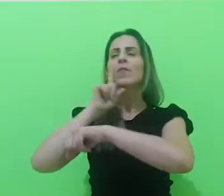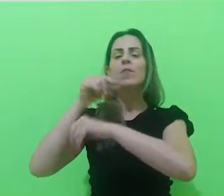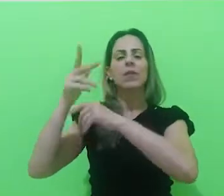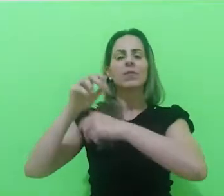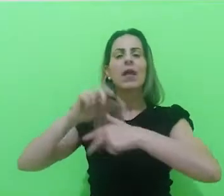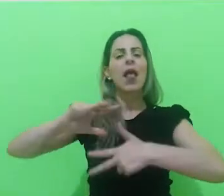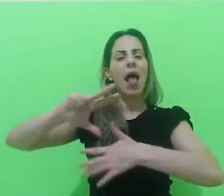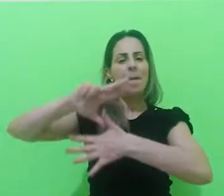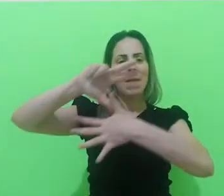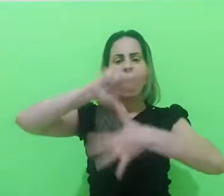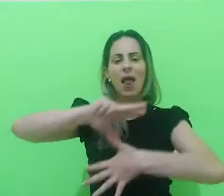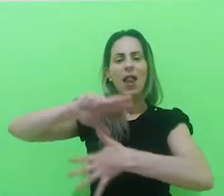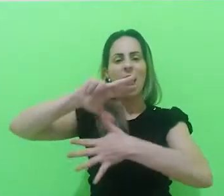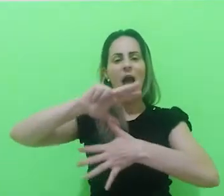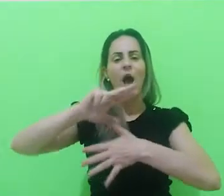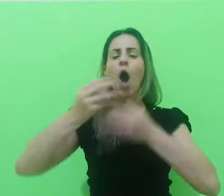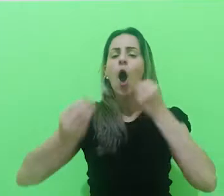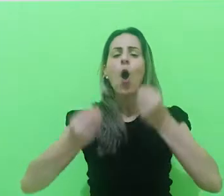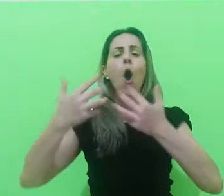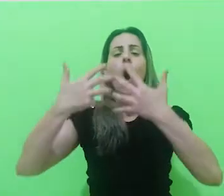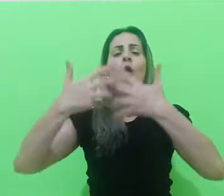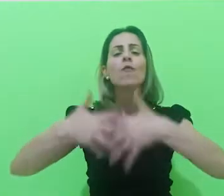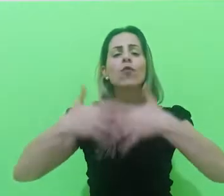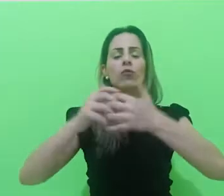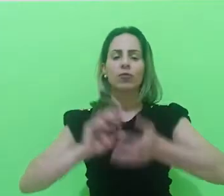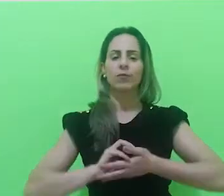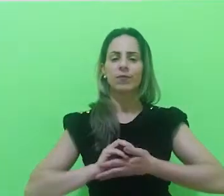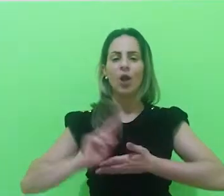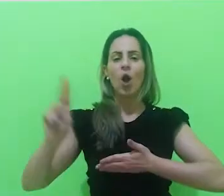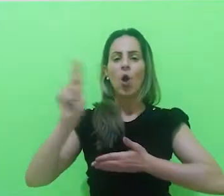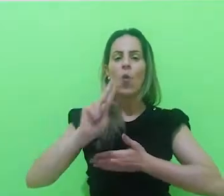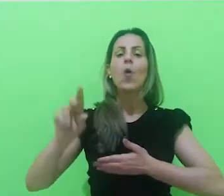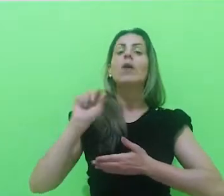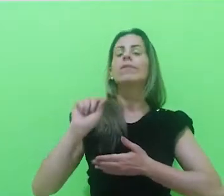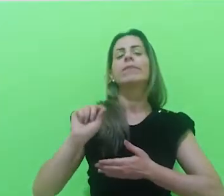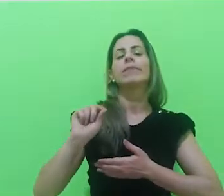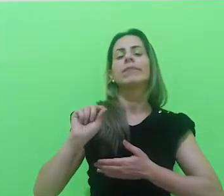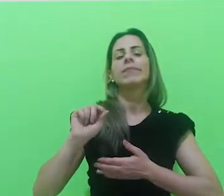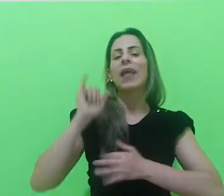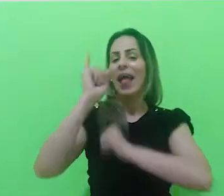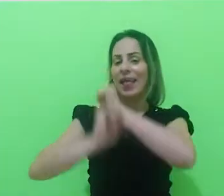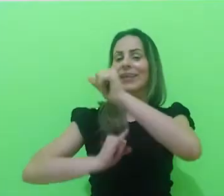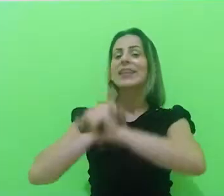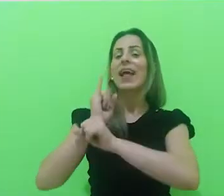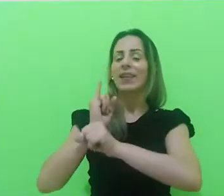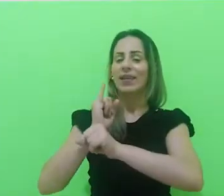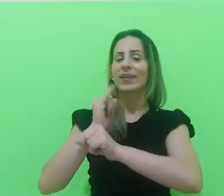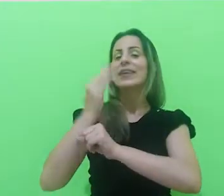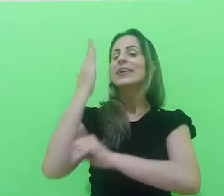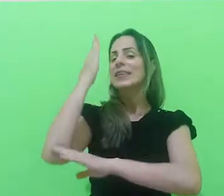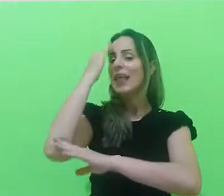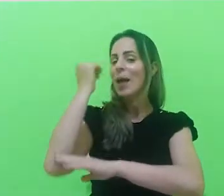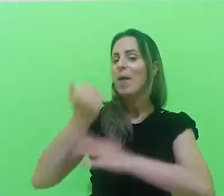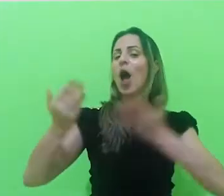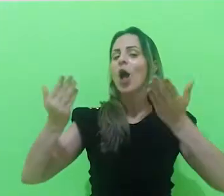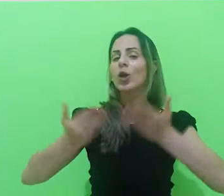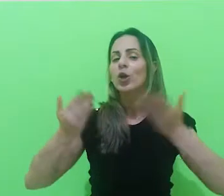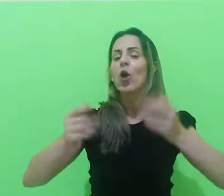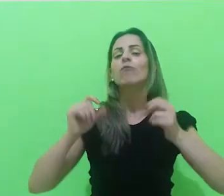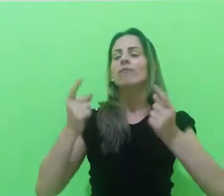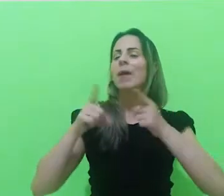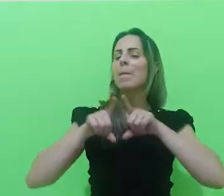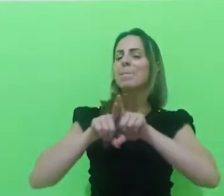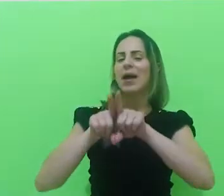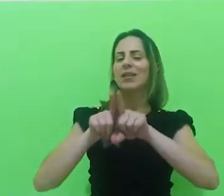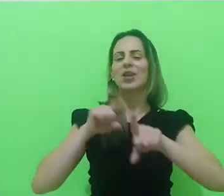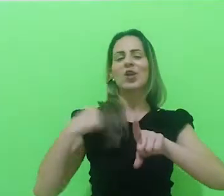América Latina. Como isso? Usando o recurso da internet. Então a gente sabe que a internet hoje é um grande parceiro